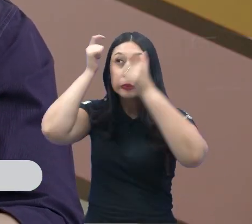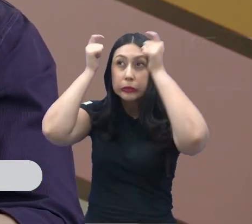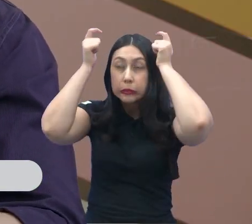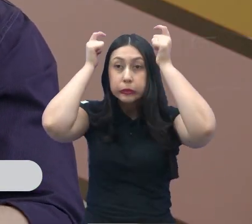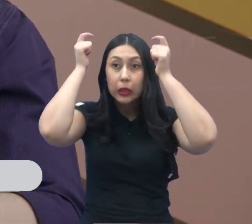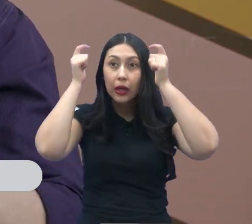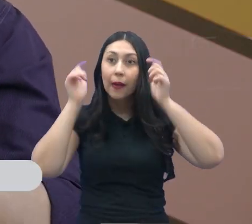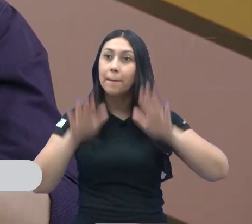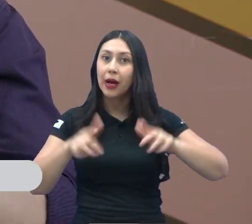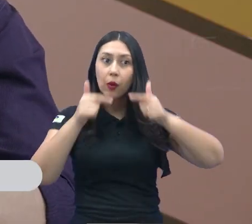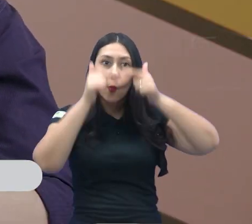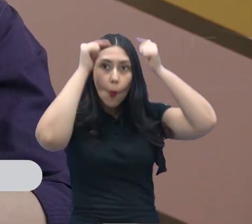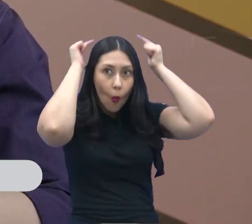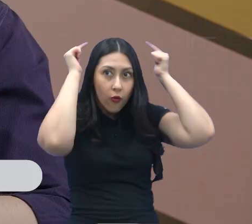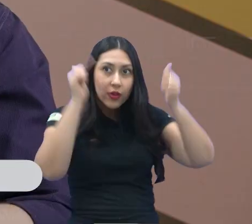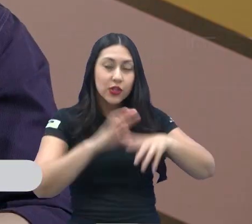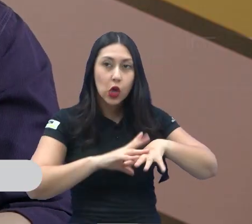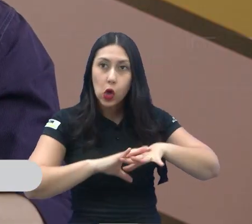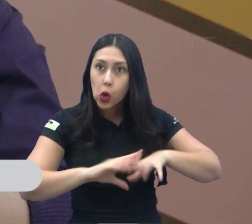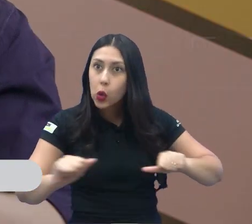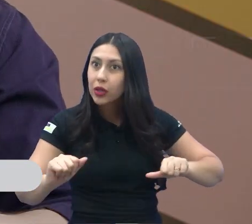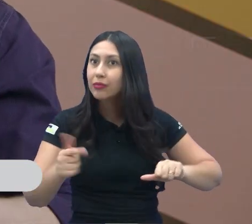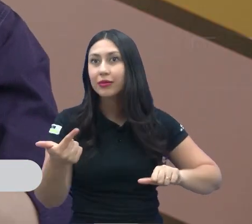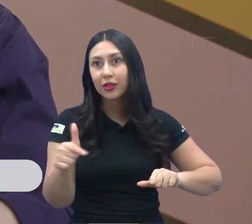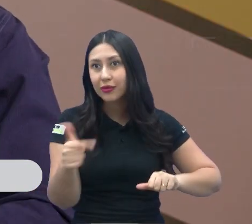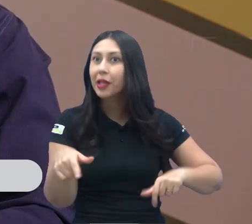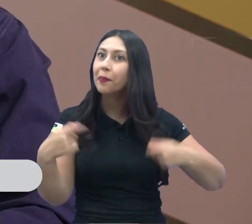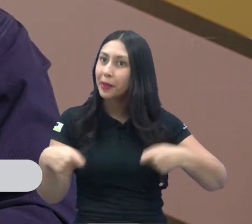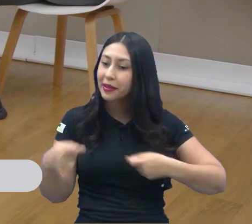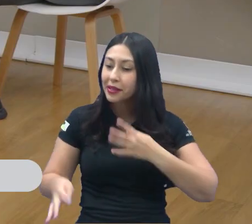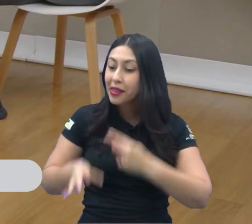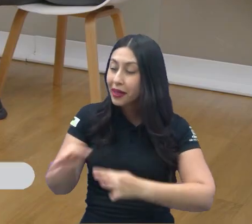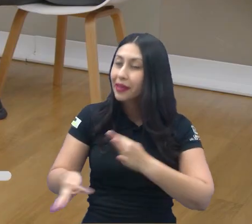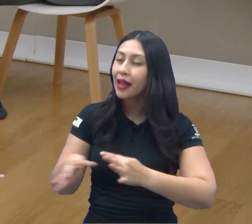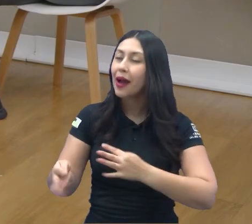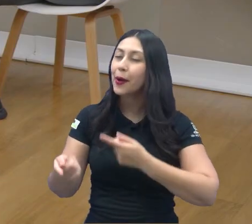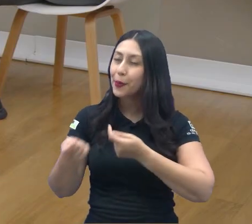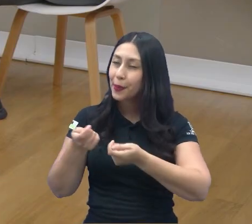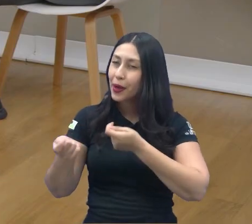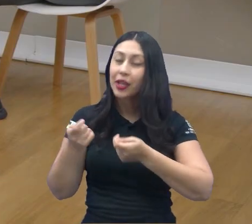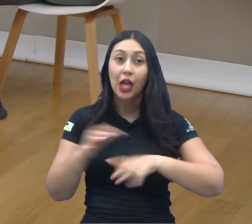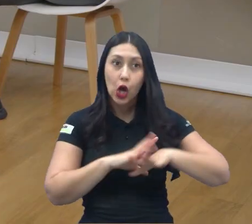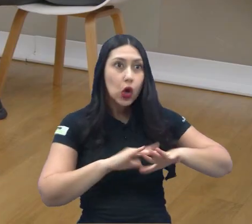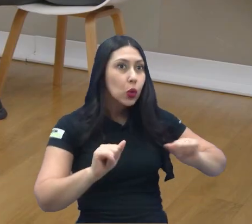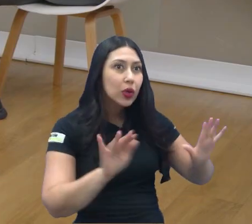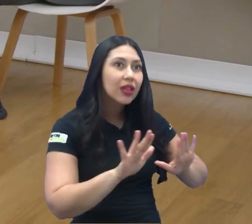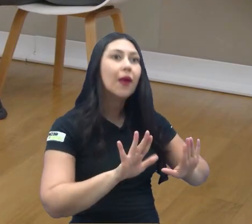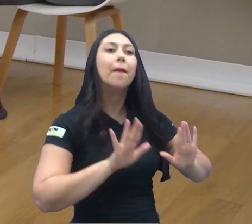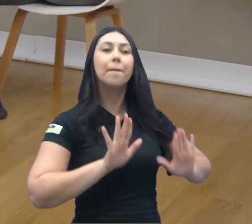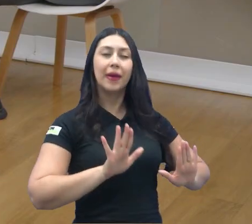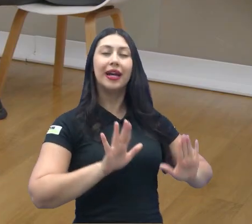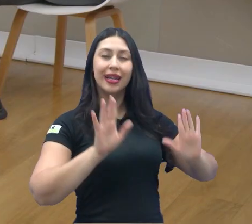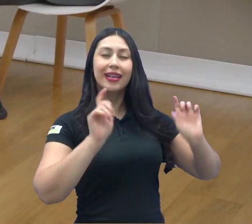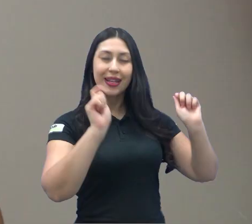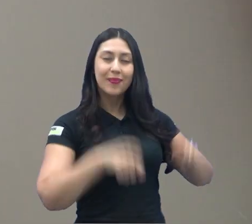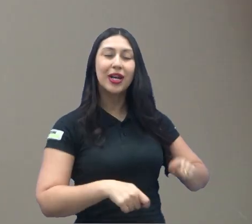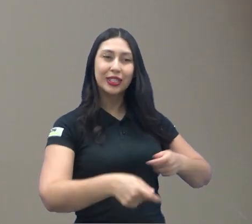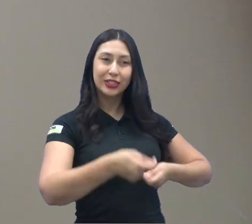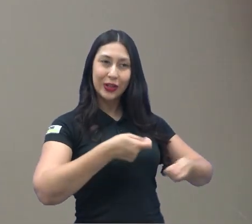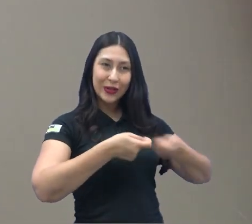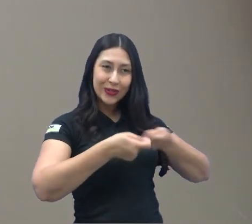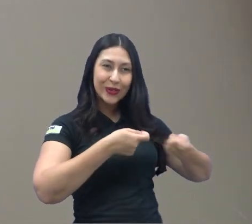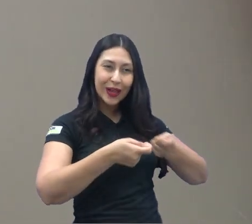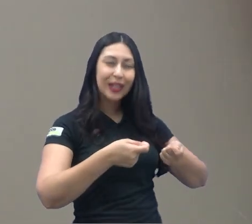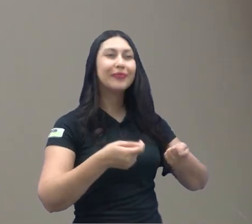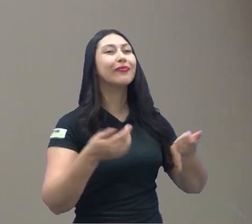Então, é igual eu comentei, é um tratamento para o resto da vida, mas tem controle. Ah, que ótimo. Não tem cura, mas tem controle. Exato. Então, com essa boa notícia, doutor